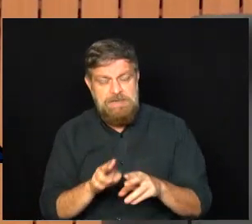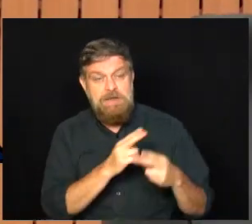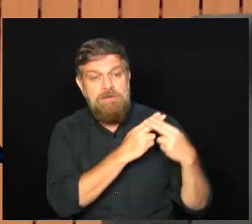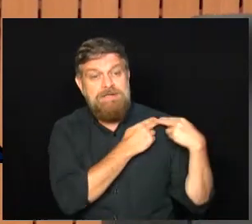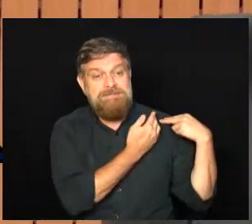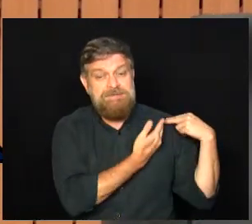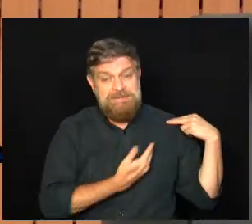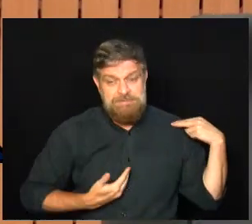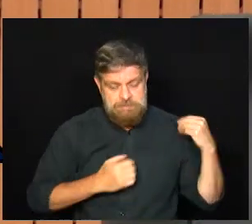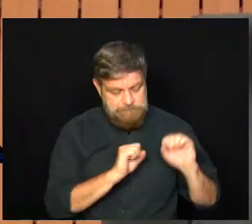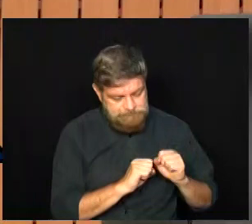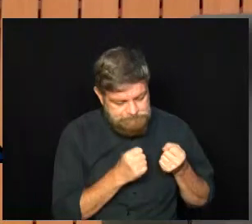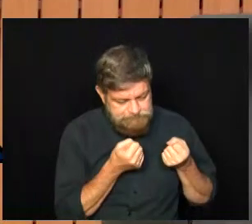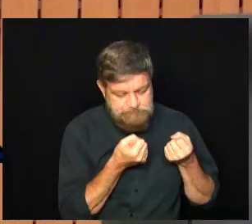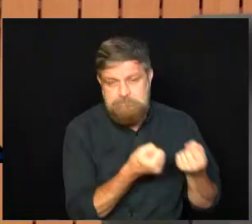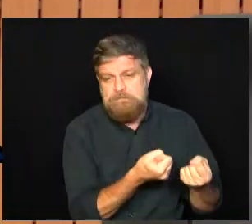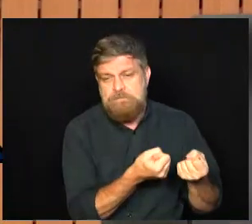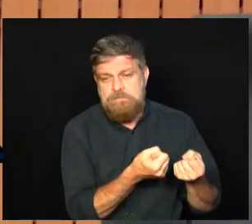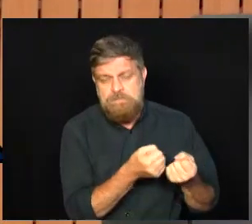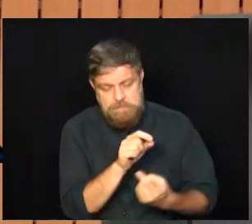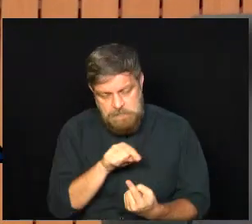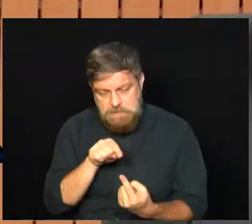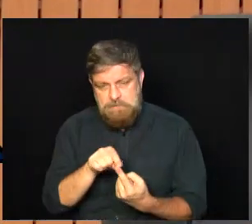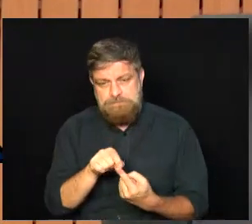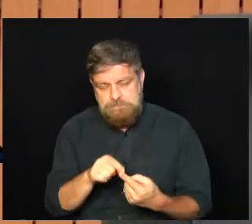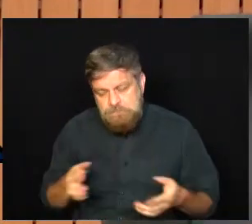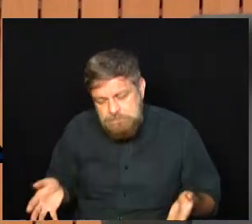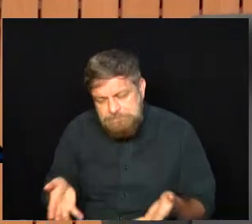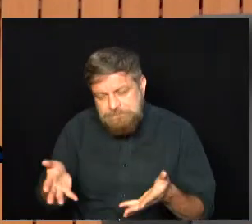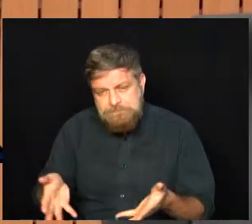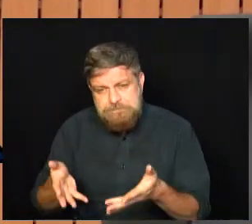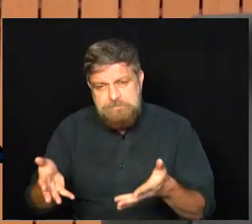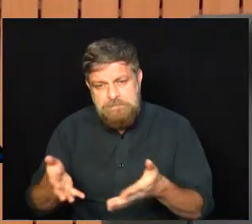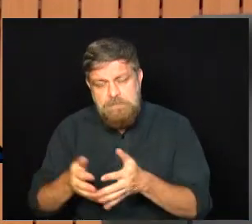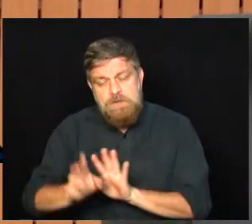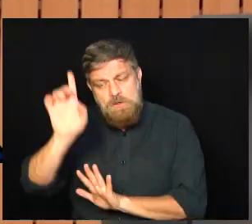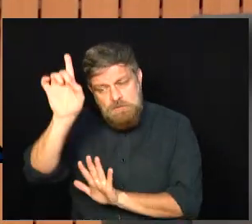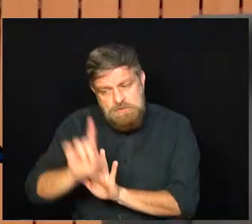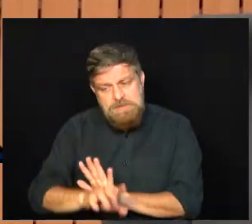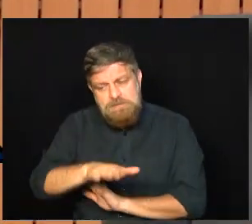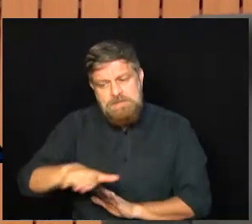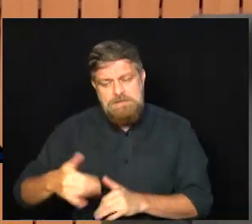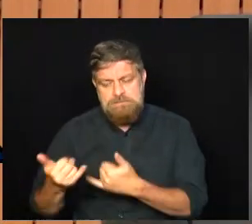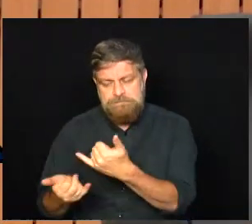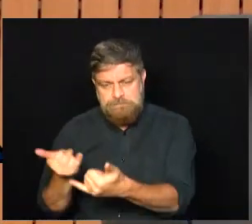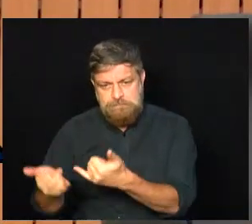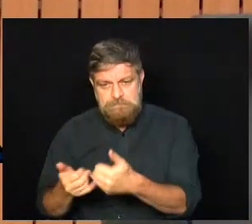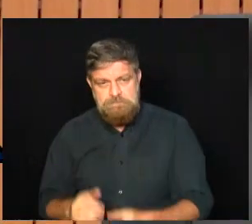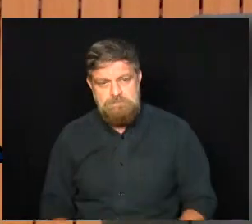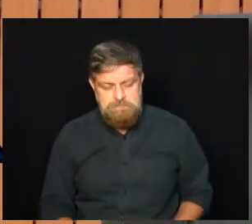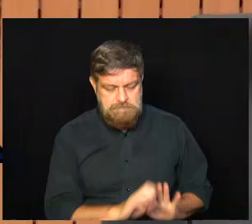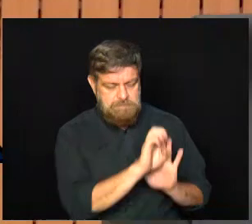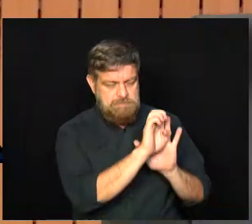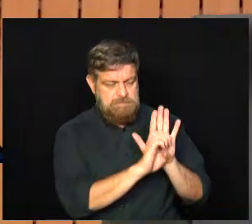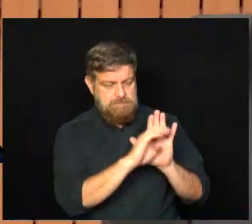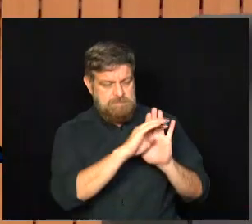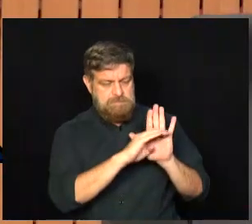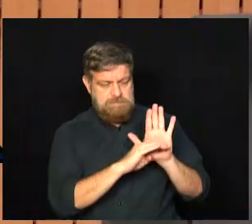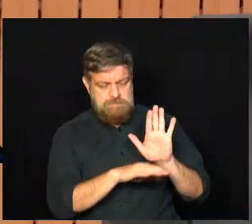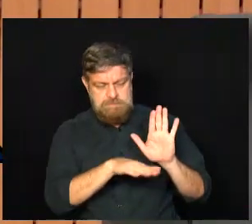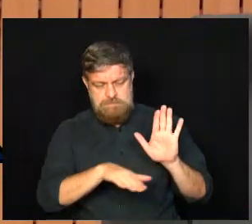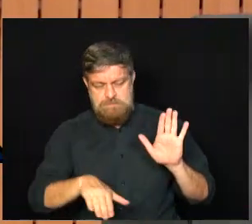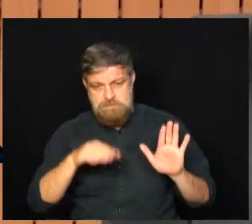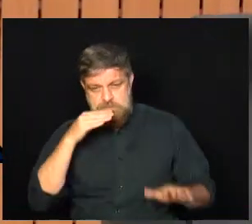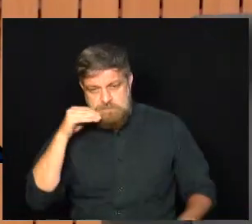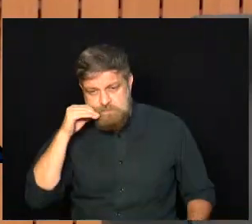se esforçarão para promover o exercício desse direito. E o Estatuto da Criança e do Adolescente, no